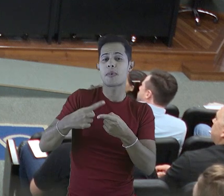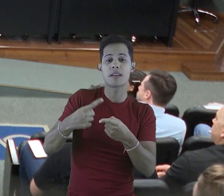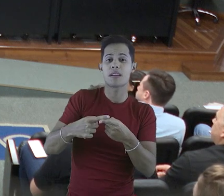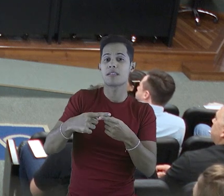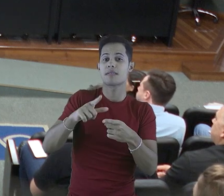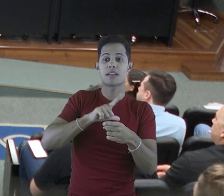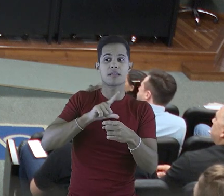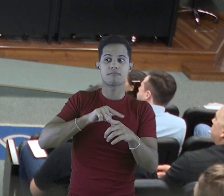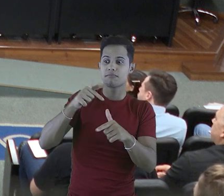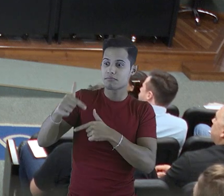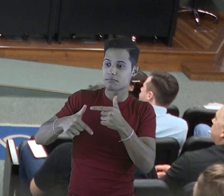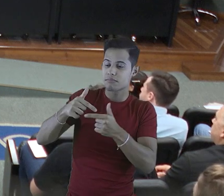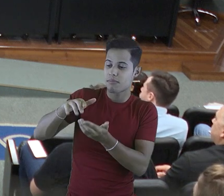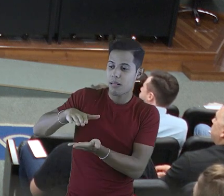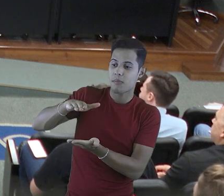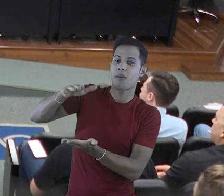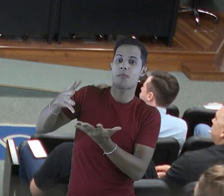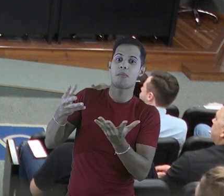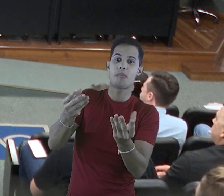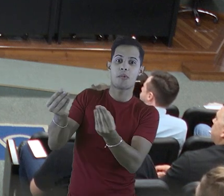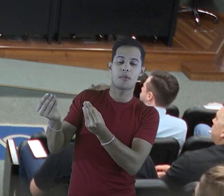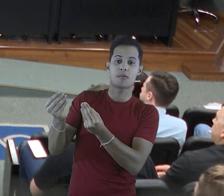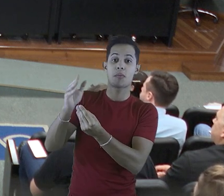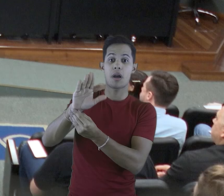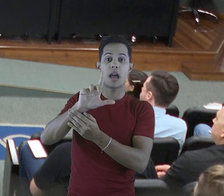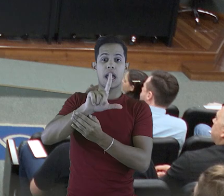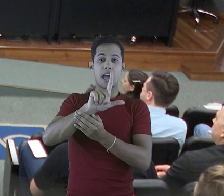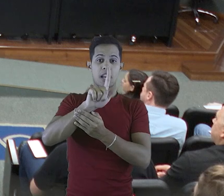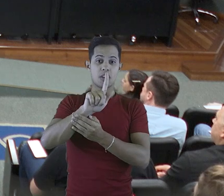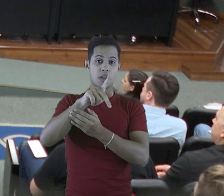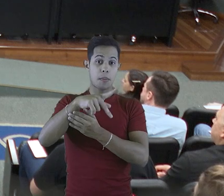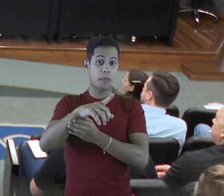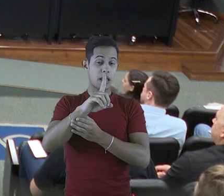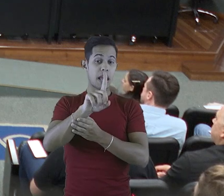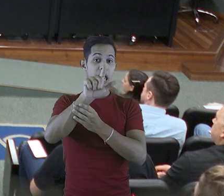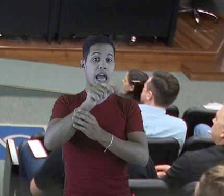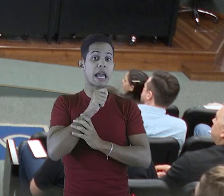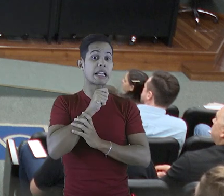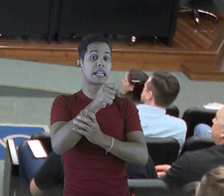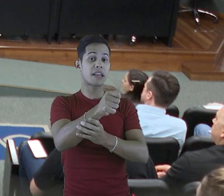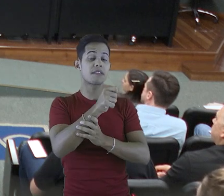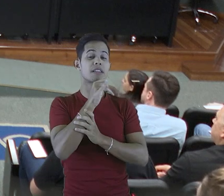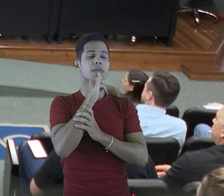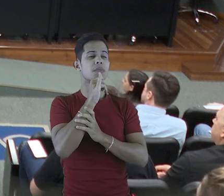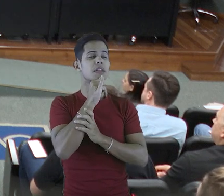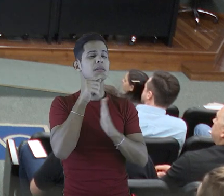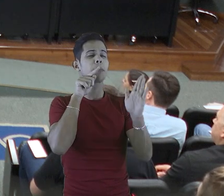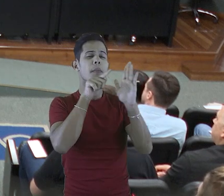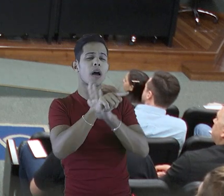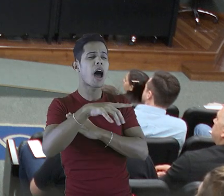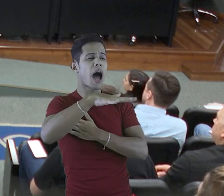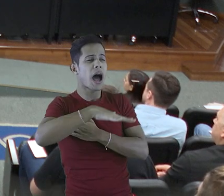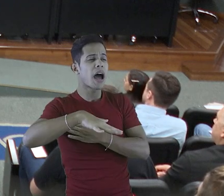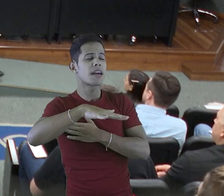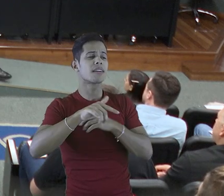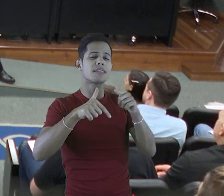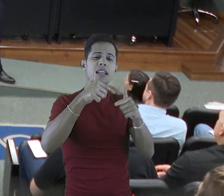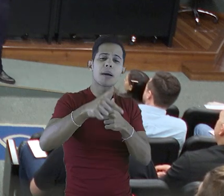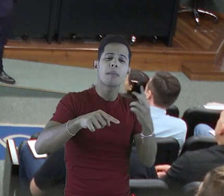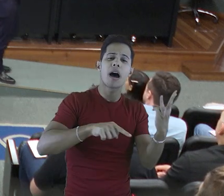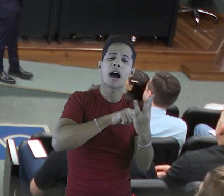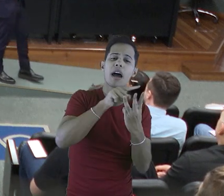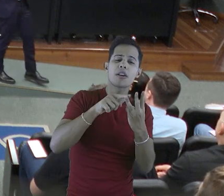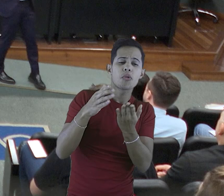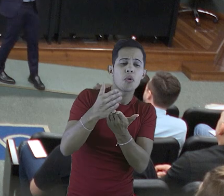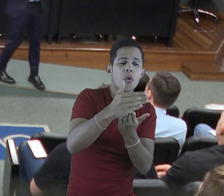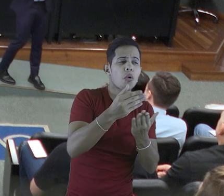Porque ele está cheio de coisa para fazer. LGPD é entrevista, entender, escute, qual é a tua área? A tua área é X, o que você faz lá? Y, como é que